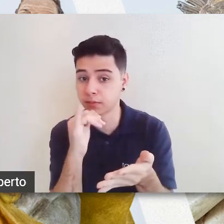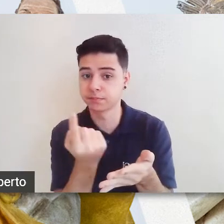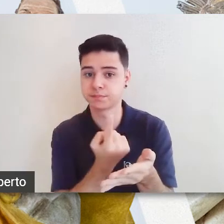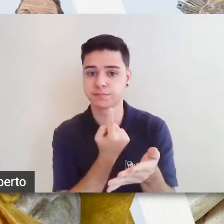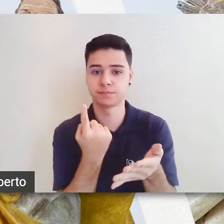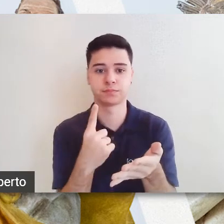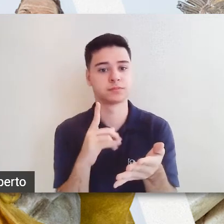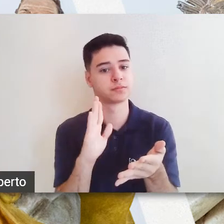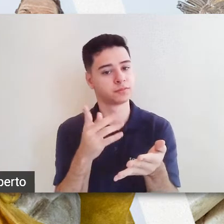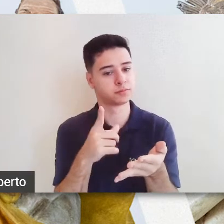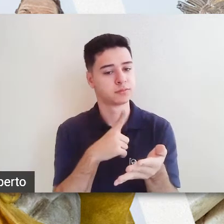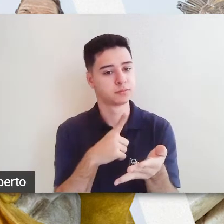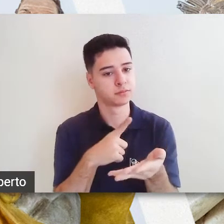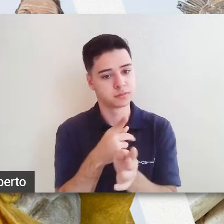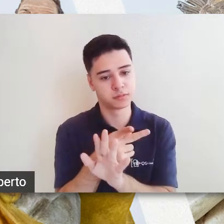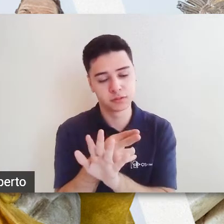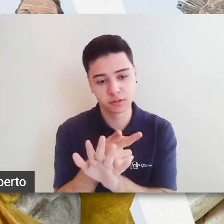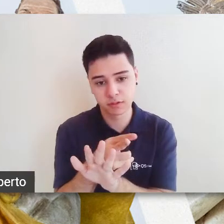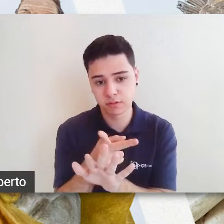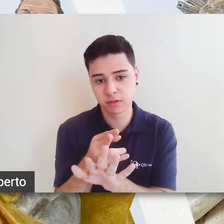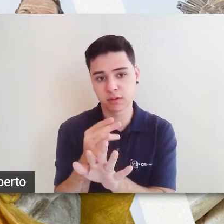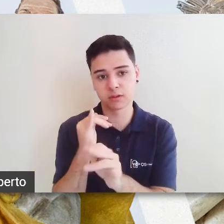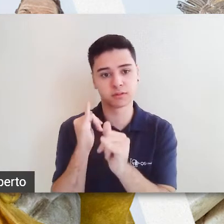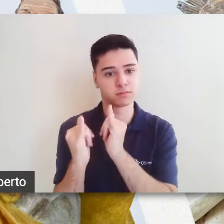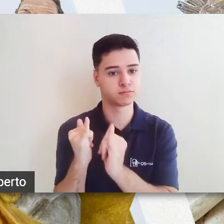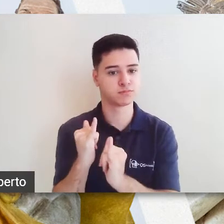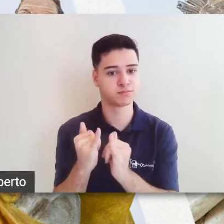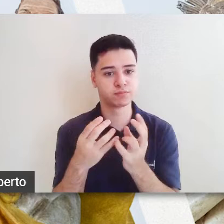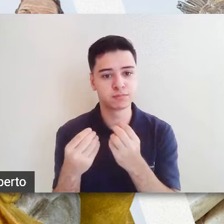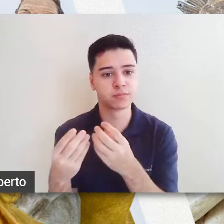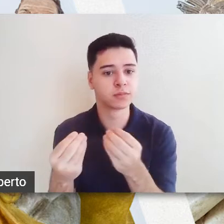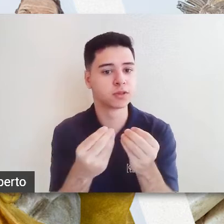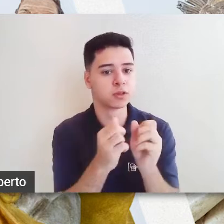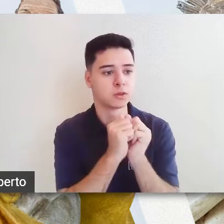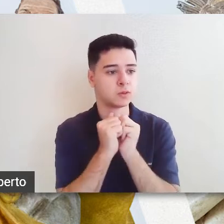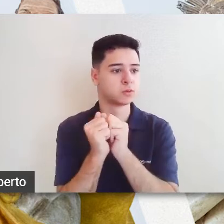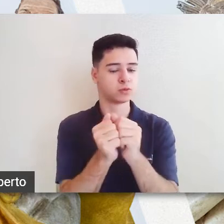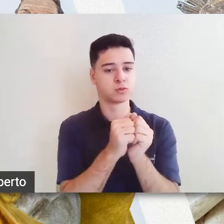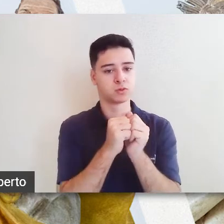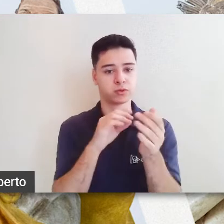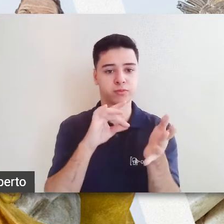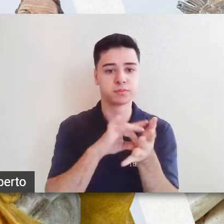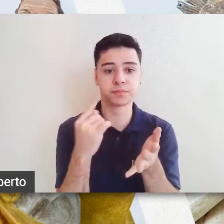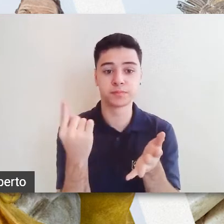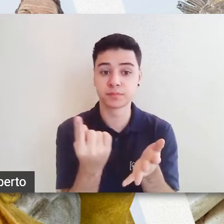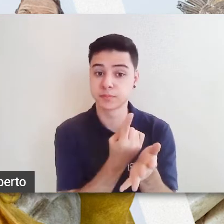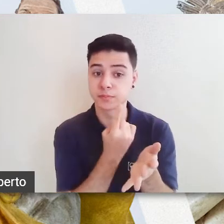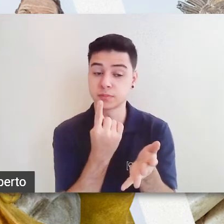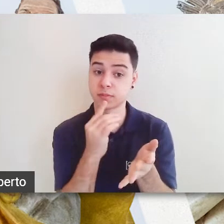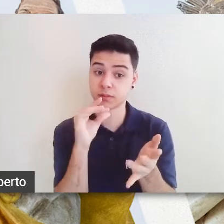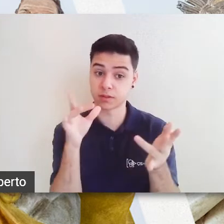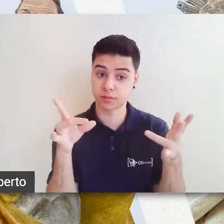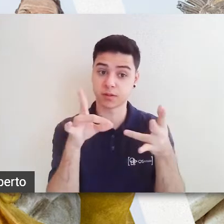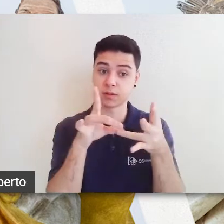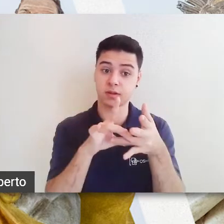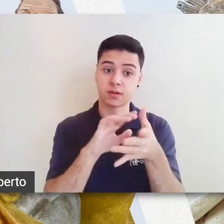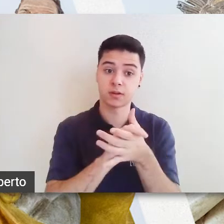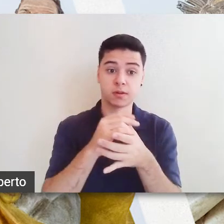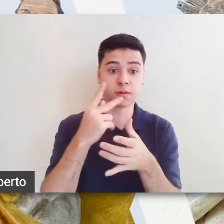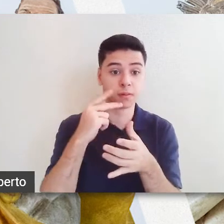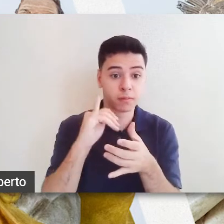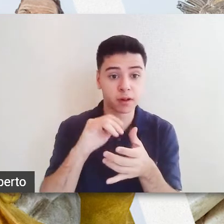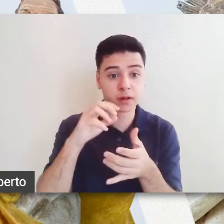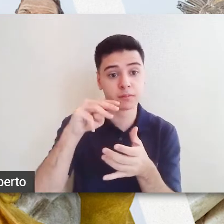de Santana, né, os dois como um casal, né? Nós vamos ver aí pais de Maria e avós